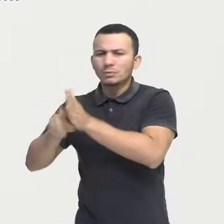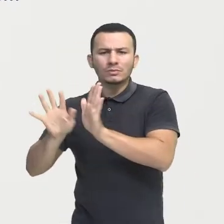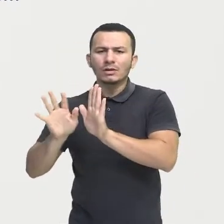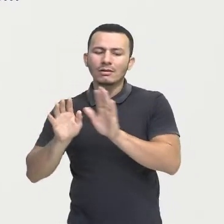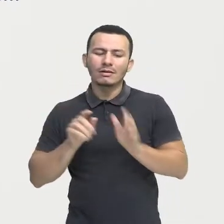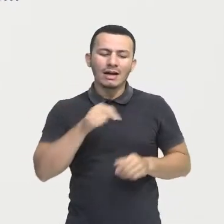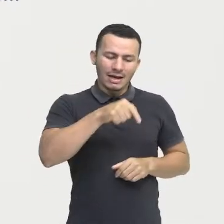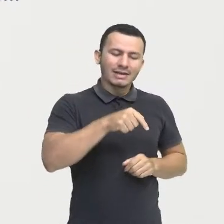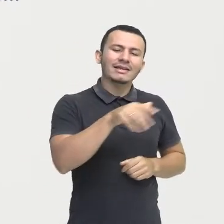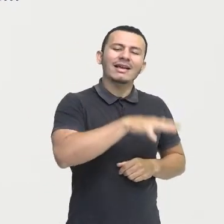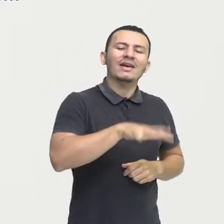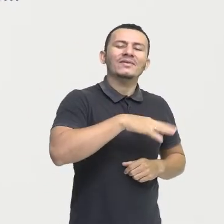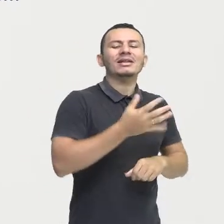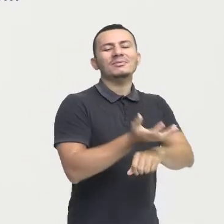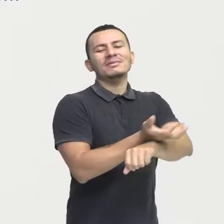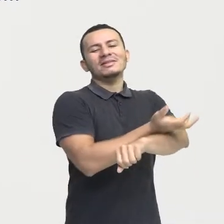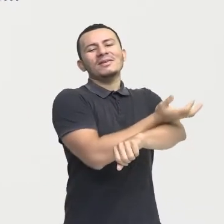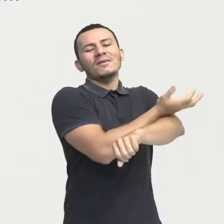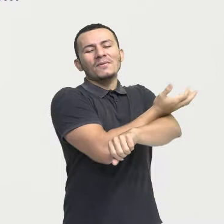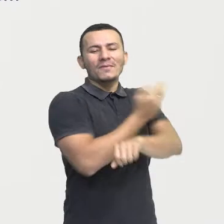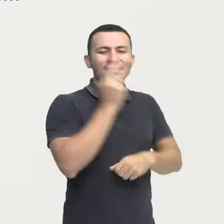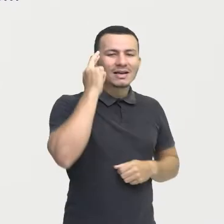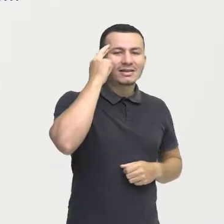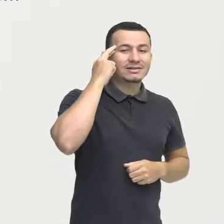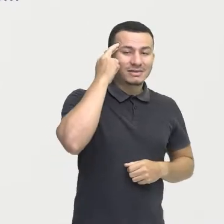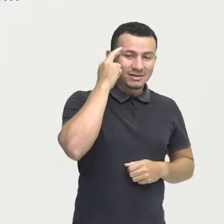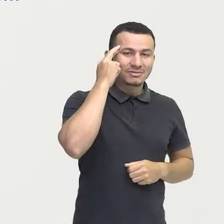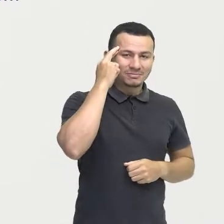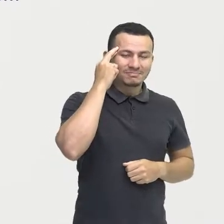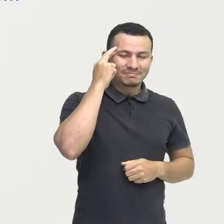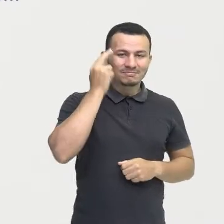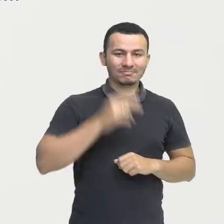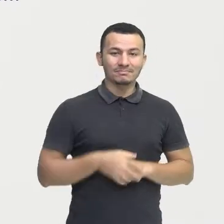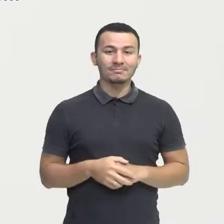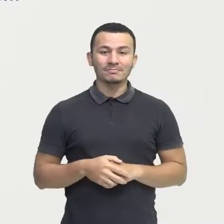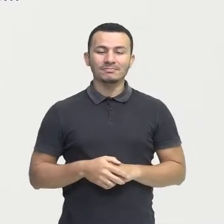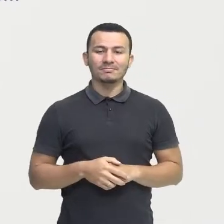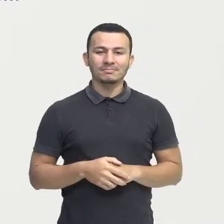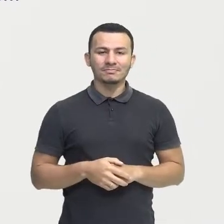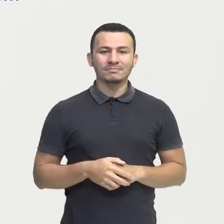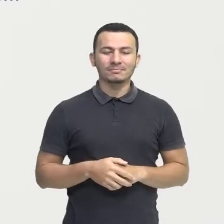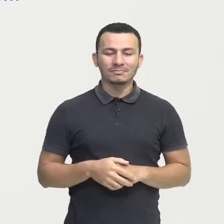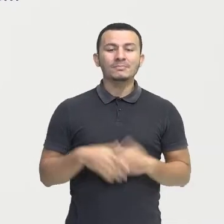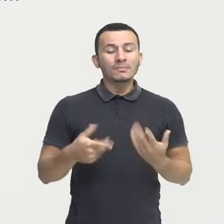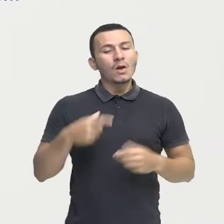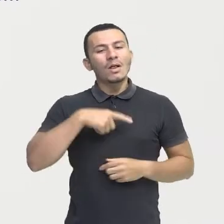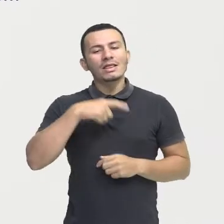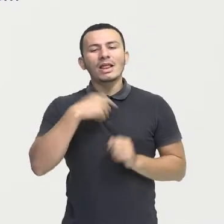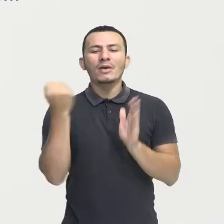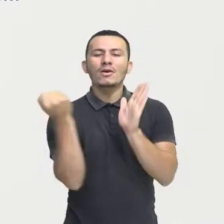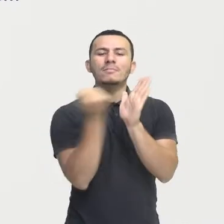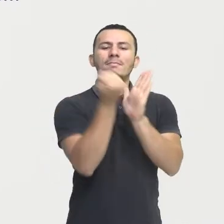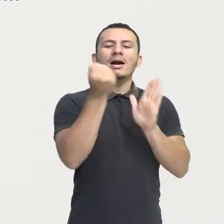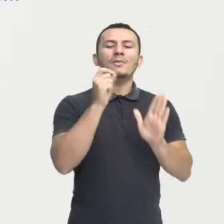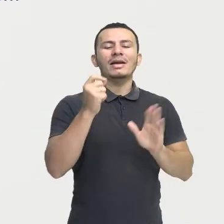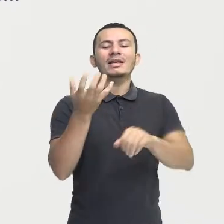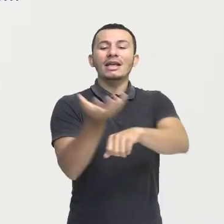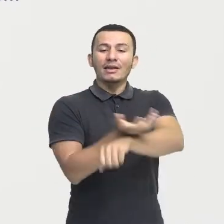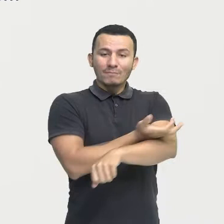emoções. Então a nossa visão da realidade é excessivamente marcada pelas nossas